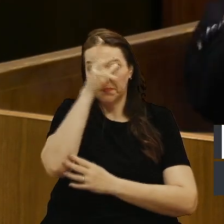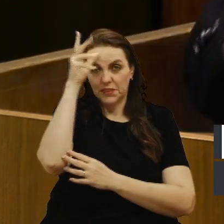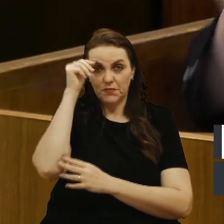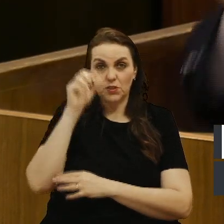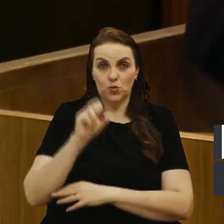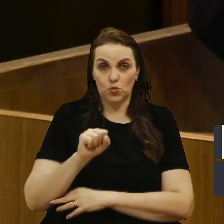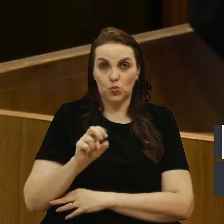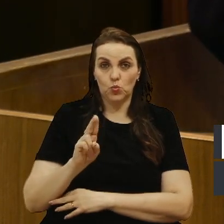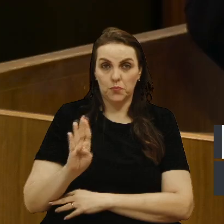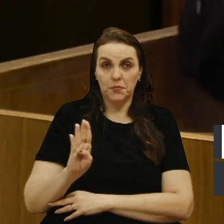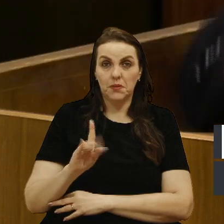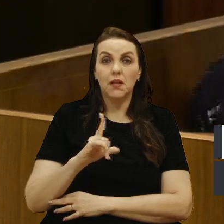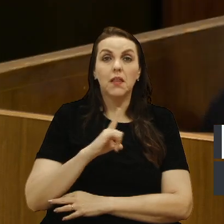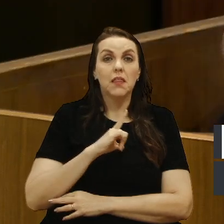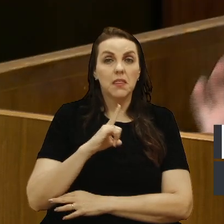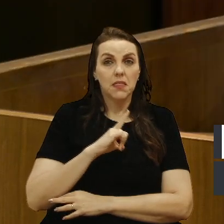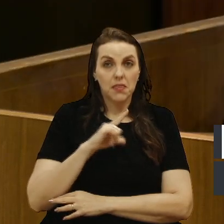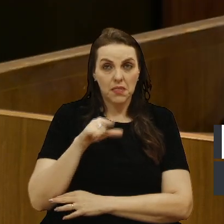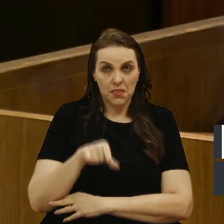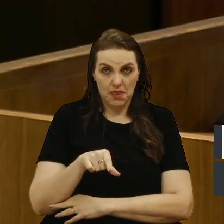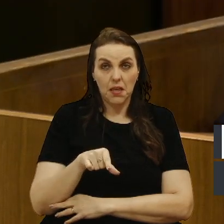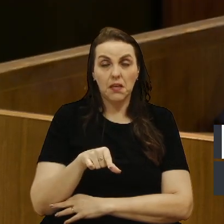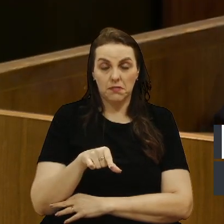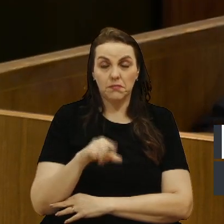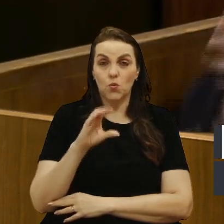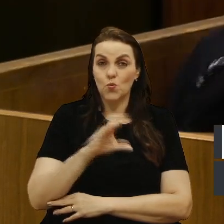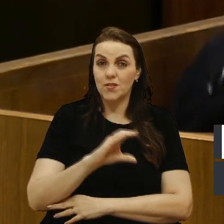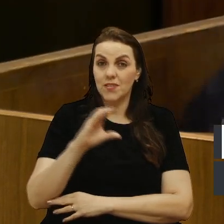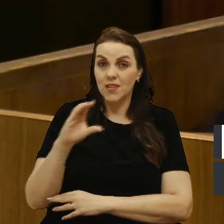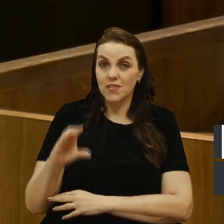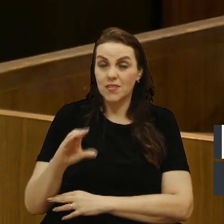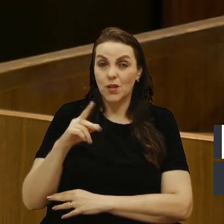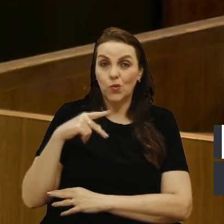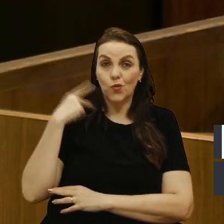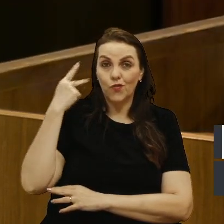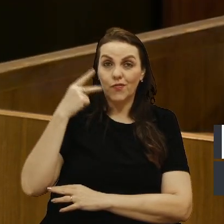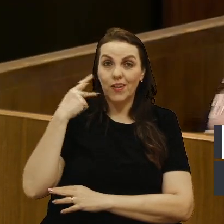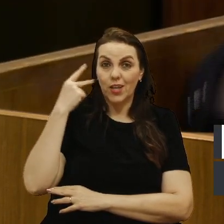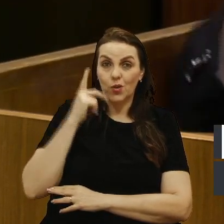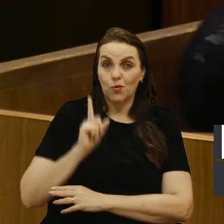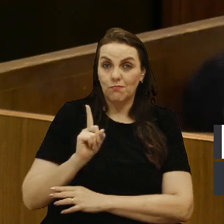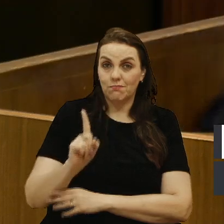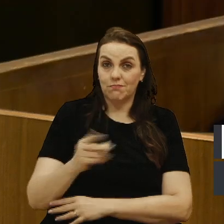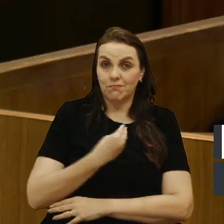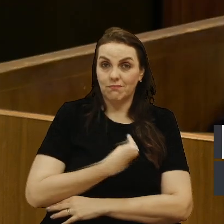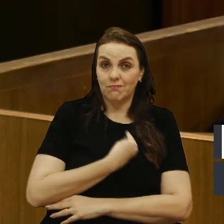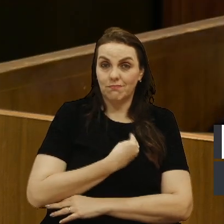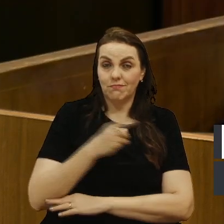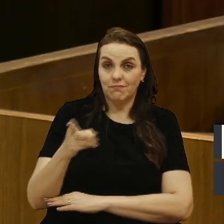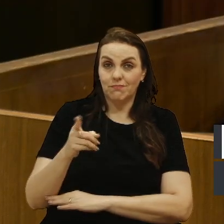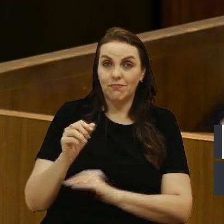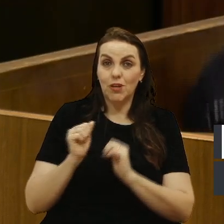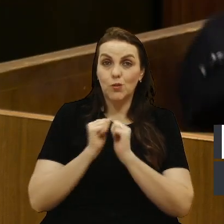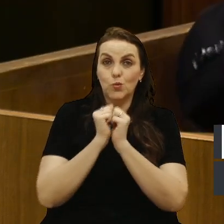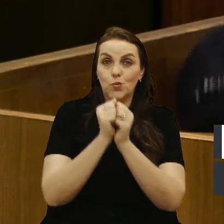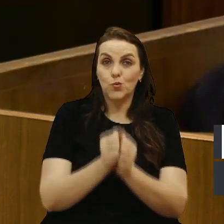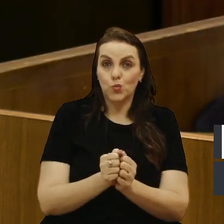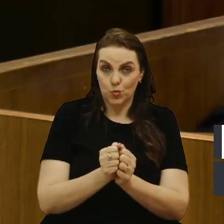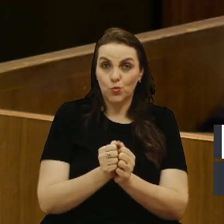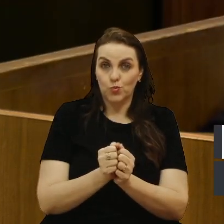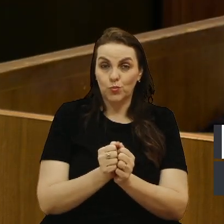um CC de vereador que está lá, que está saindo junto